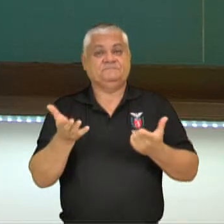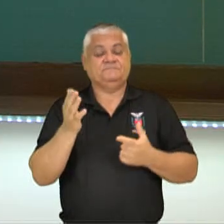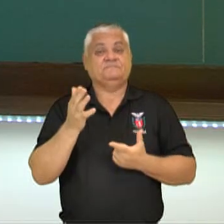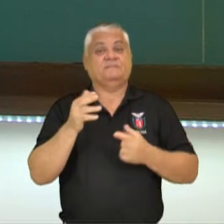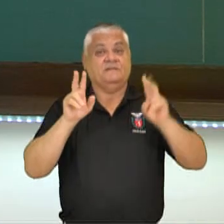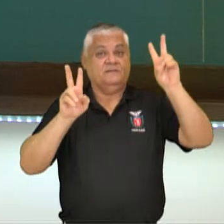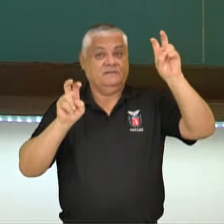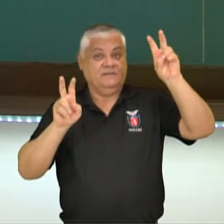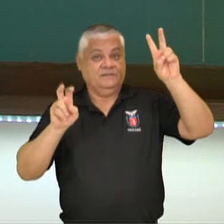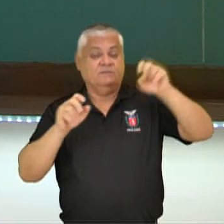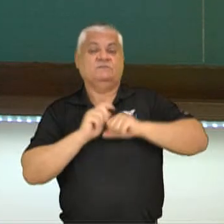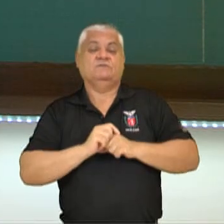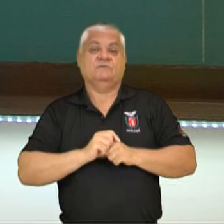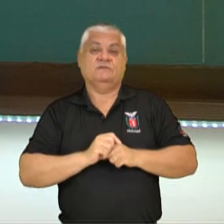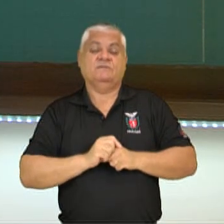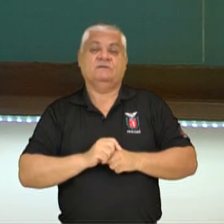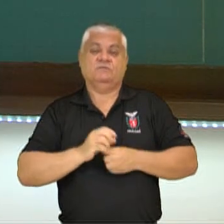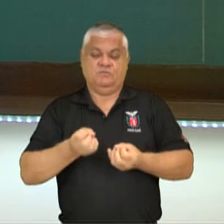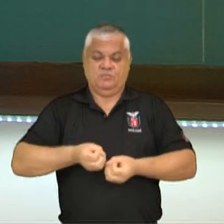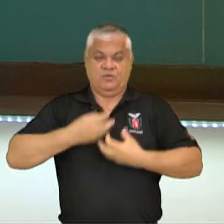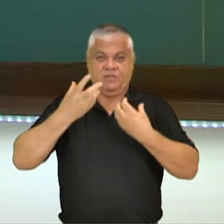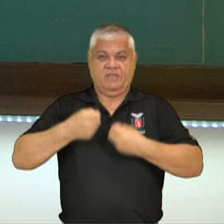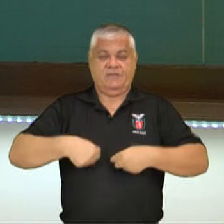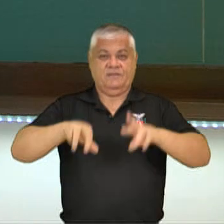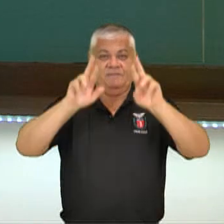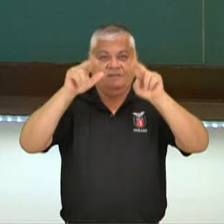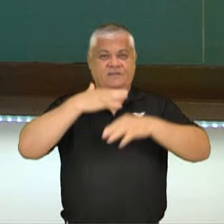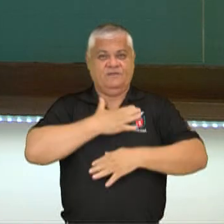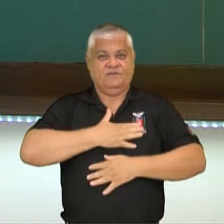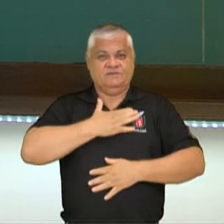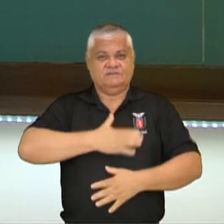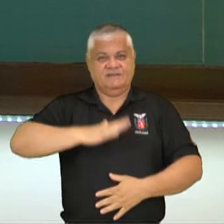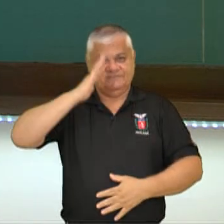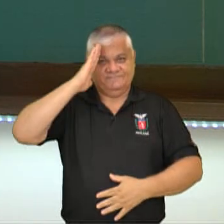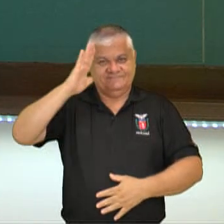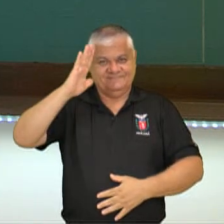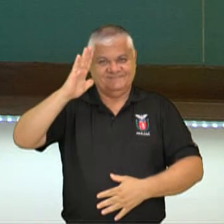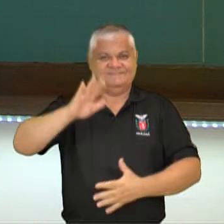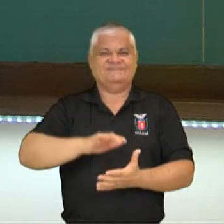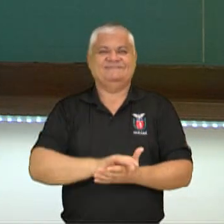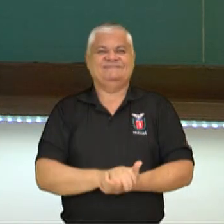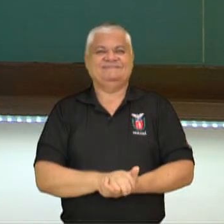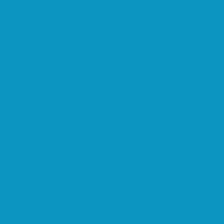nós falamos a respeito do poema, espero que vocês tenham gostado e até breve.